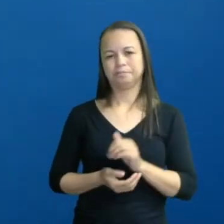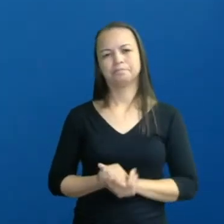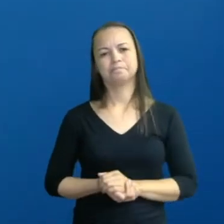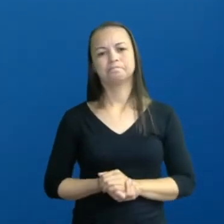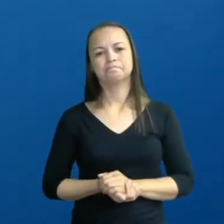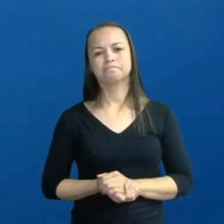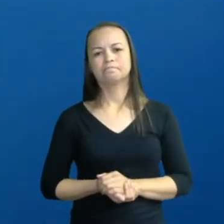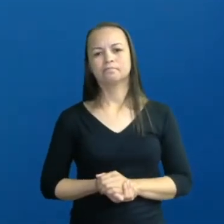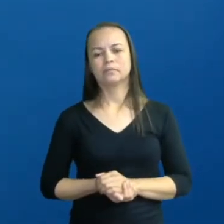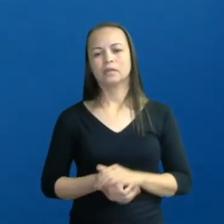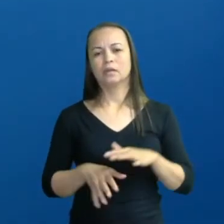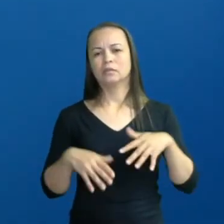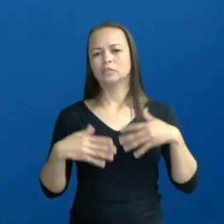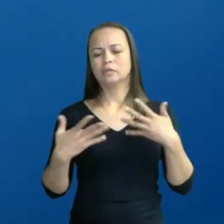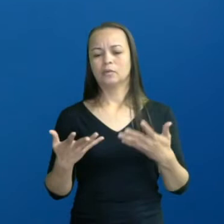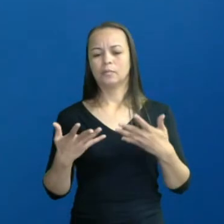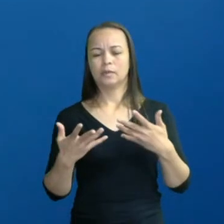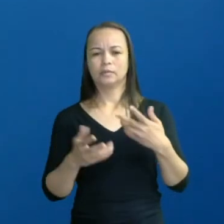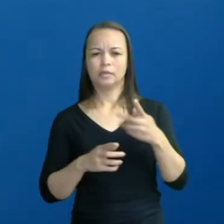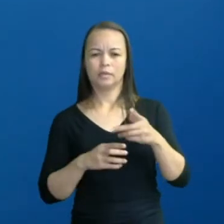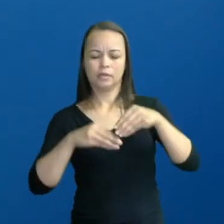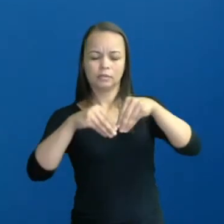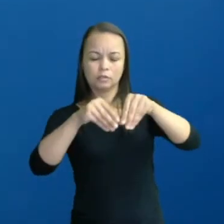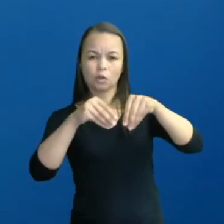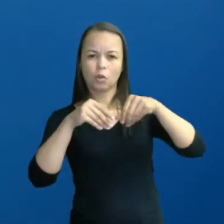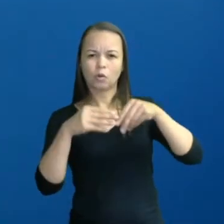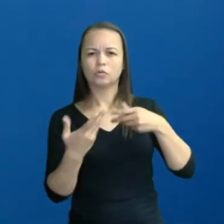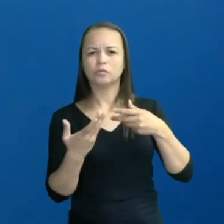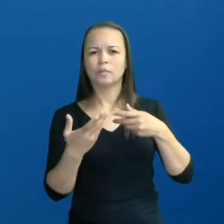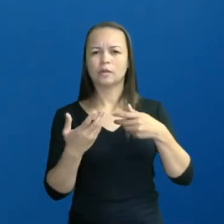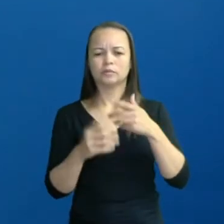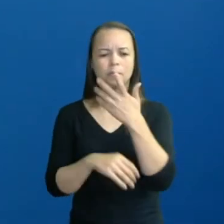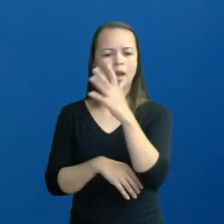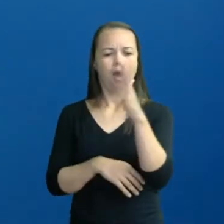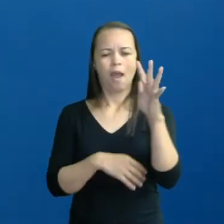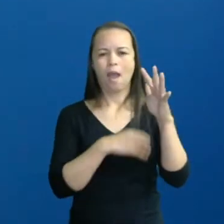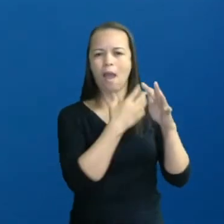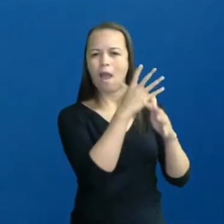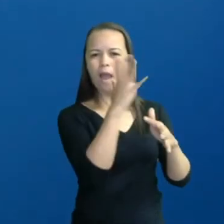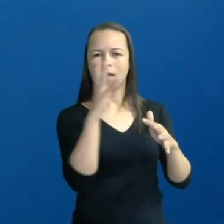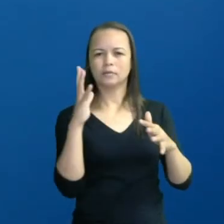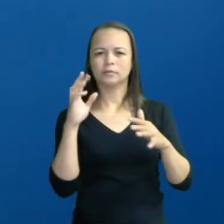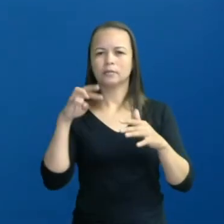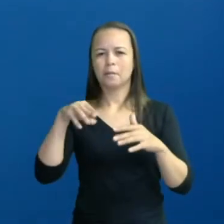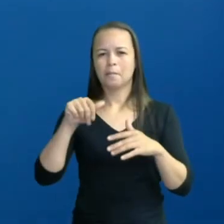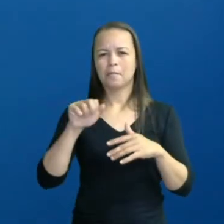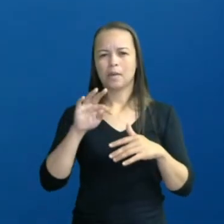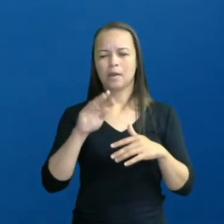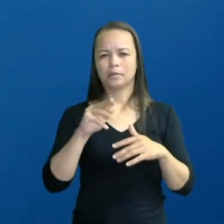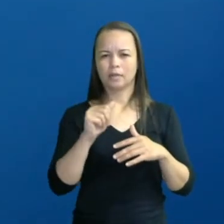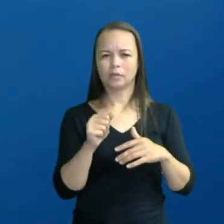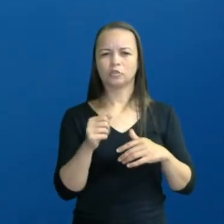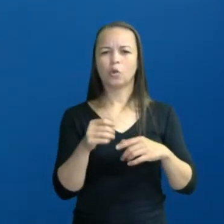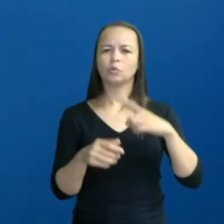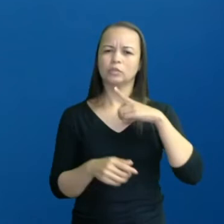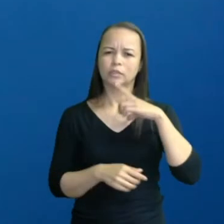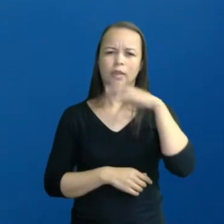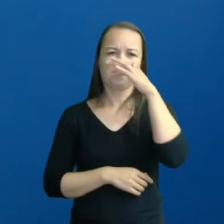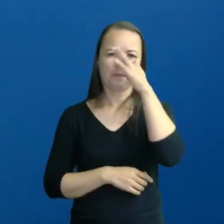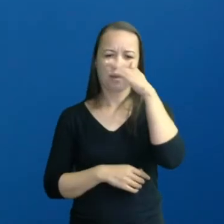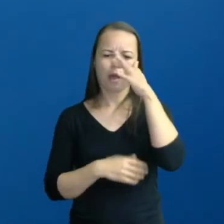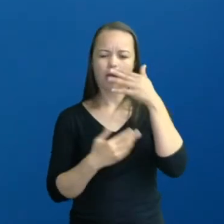Geralmente esse solo é próximo de matas, onde tem muitas plantas e